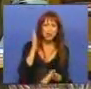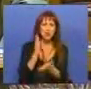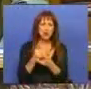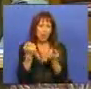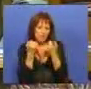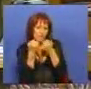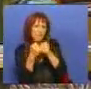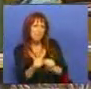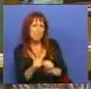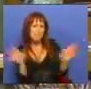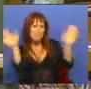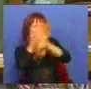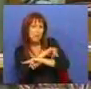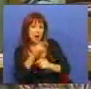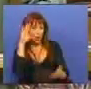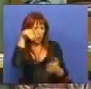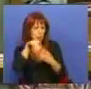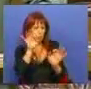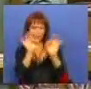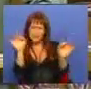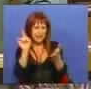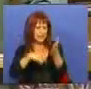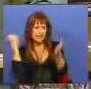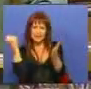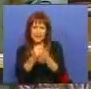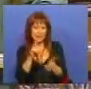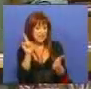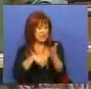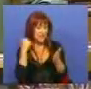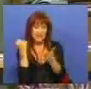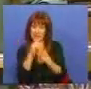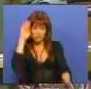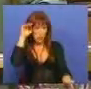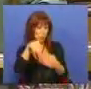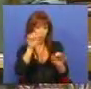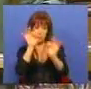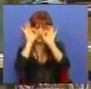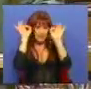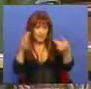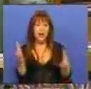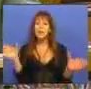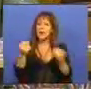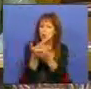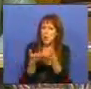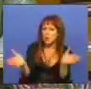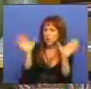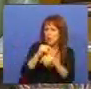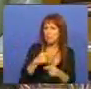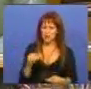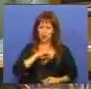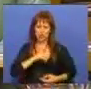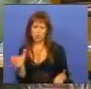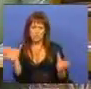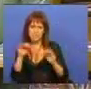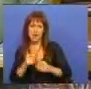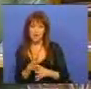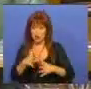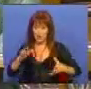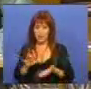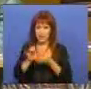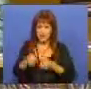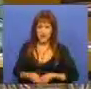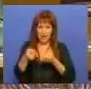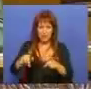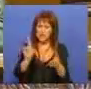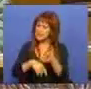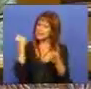para esconder o mesmo resultado de sempre o mesmo resultado. Mais negócios, mais lucro para os grandes investidores